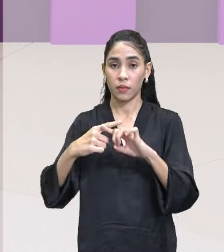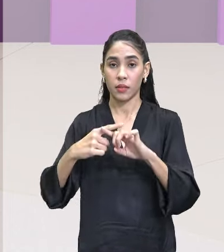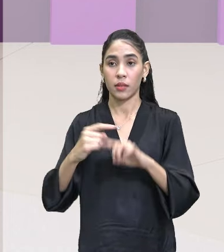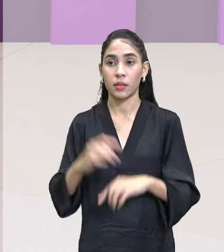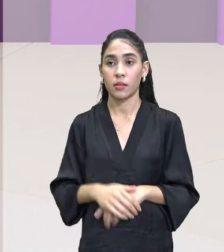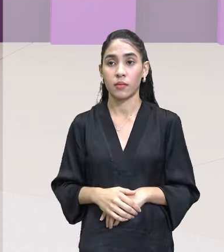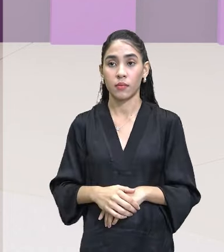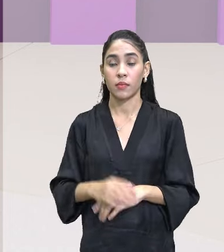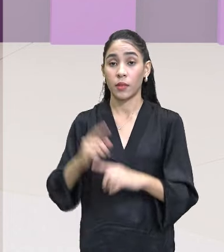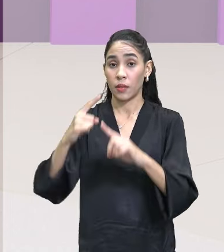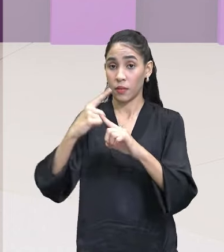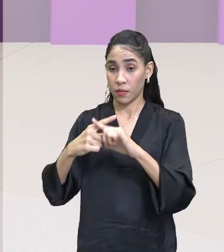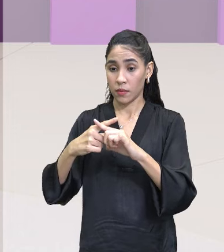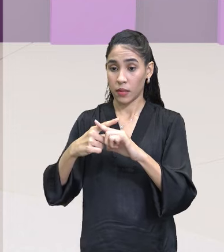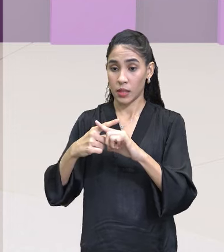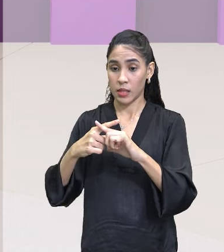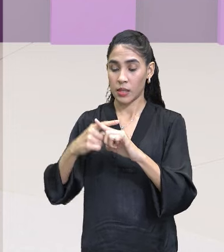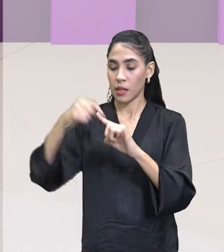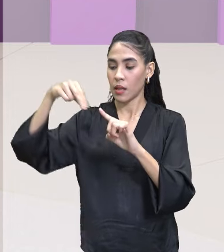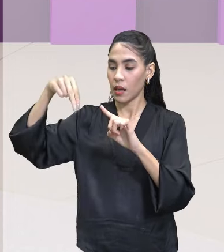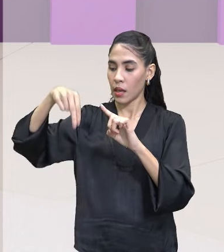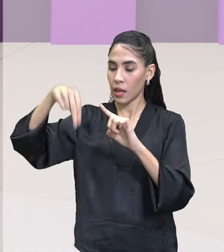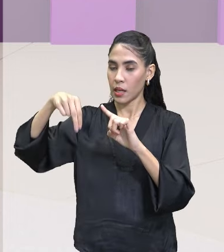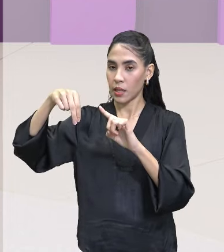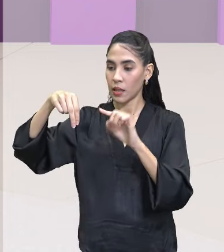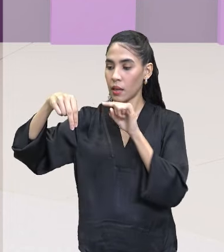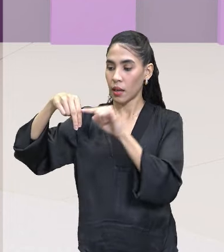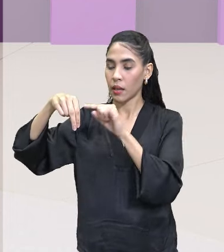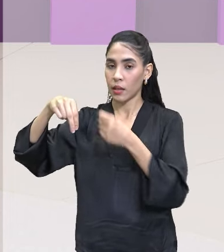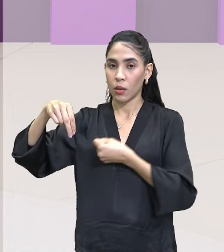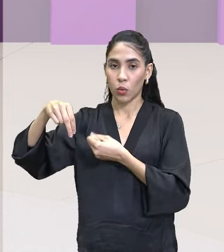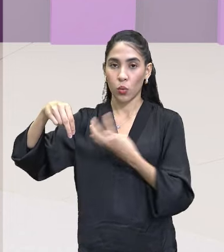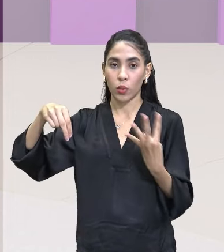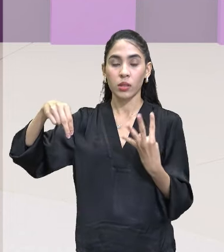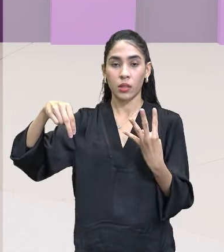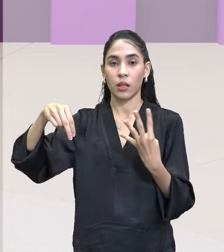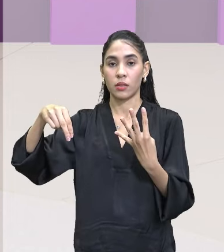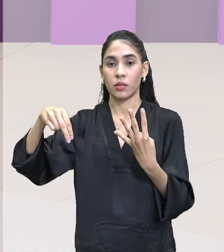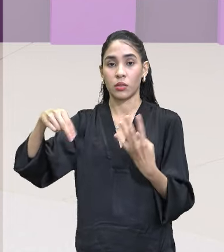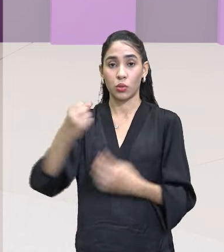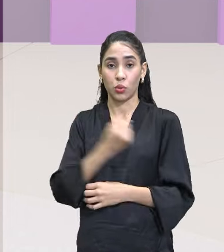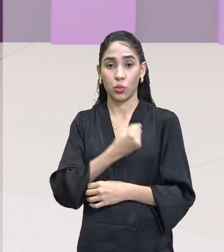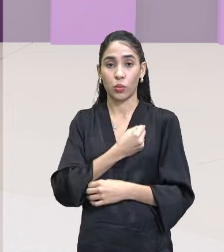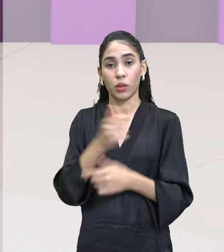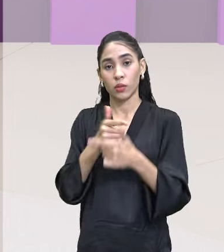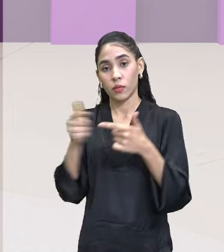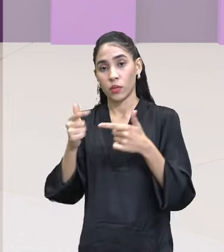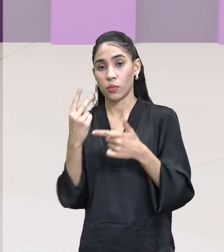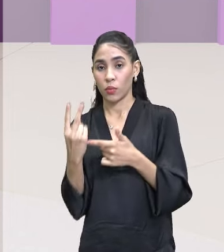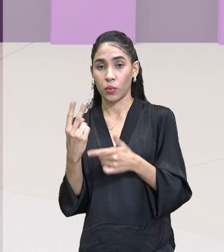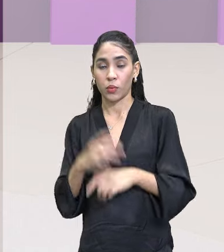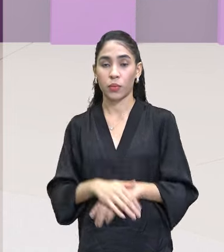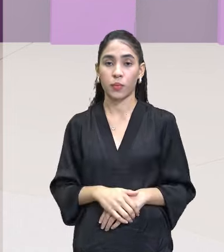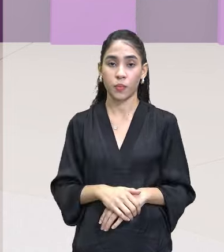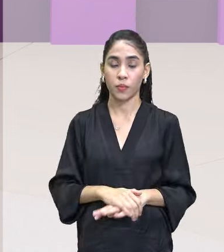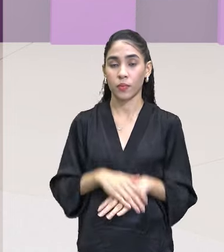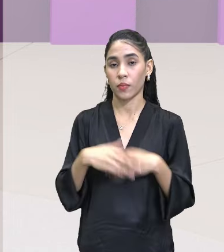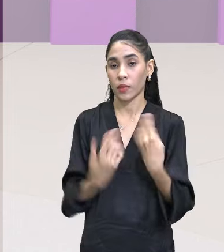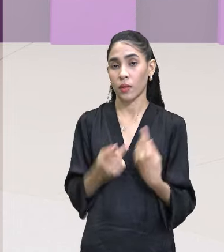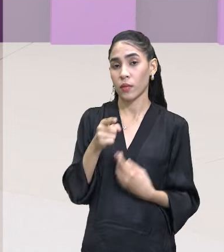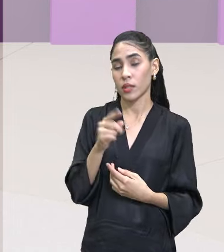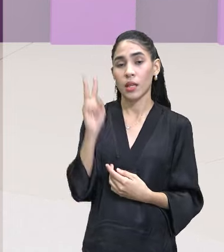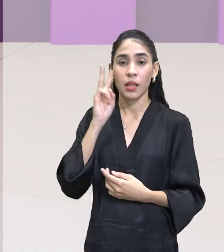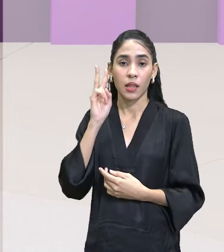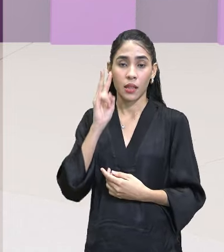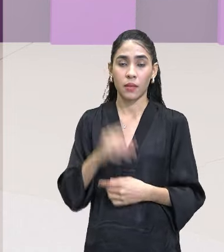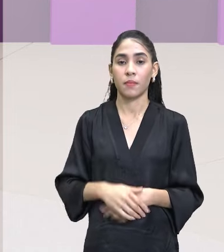não é razão, vezes n, que é a quantidade de termos dividido por 2. E aí você lembra aí do quê? Você